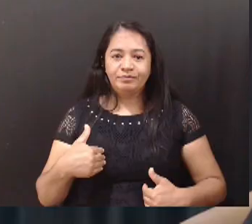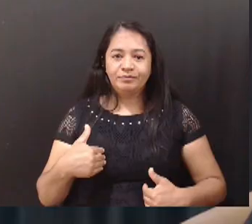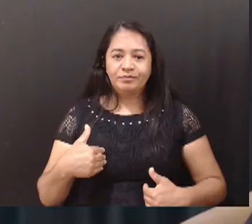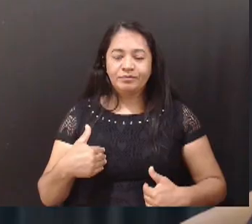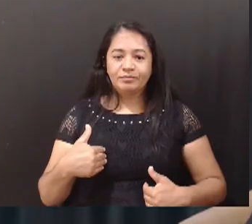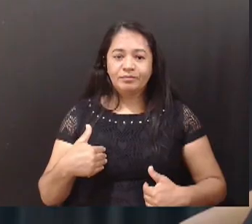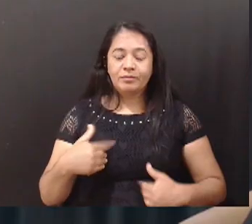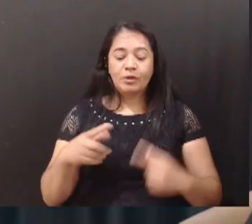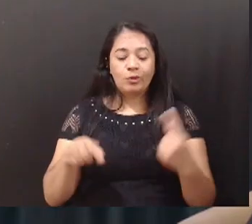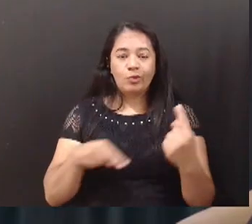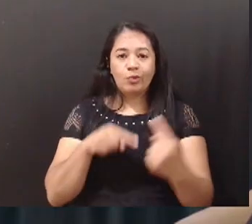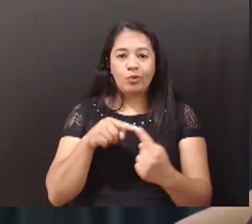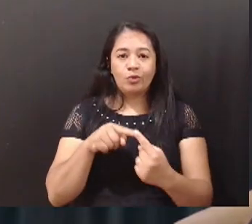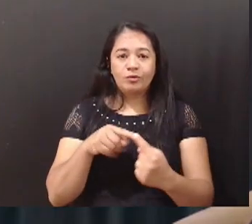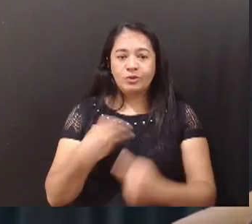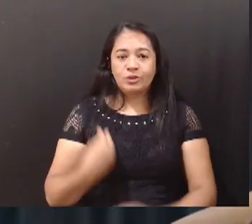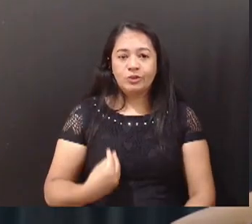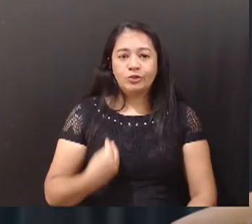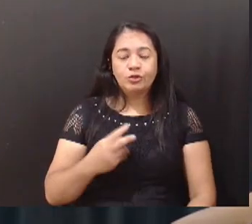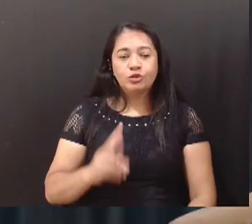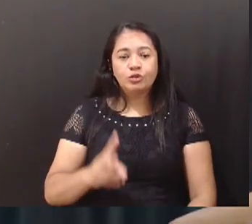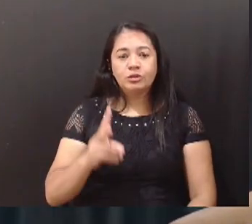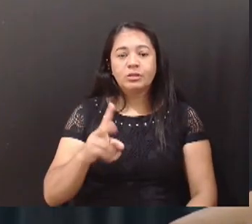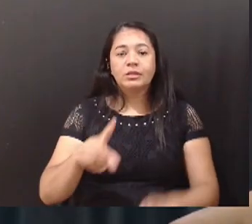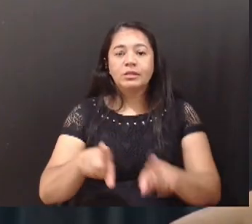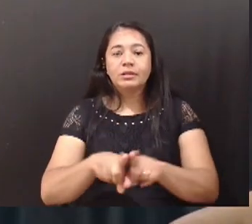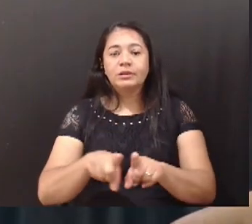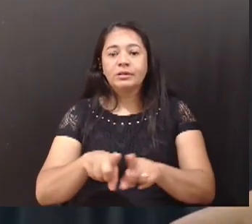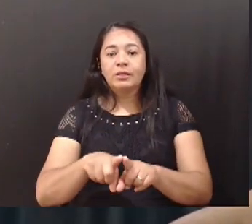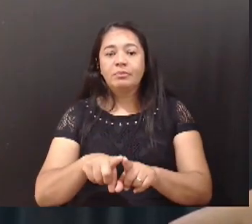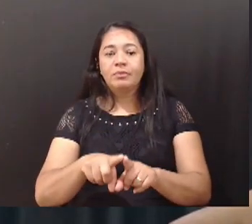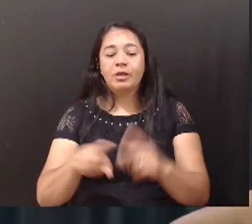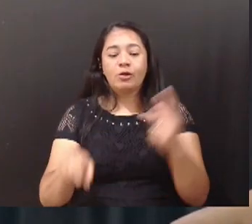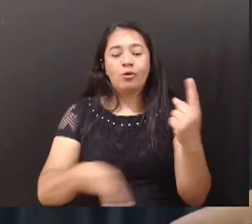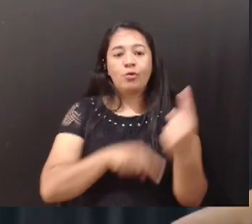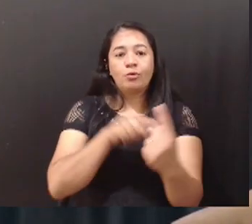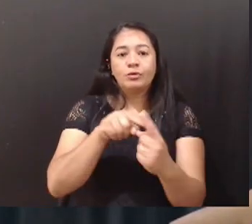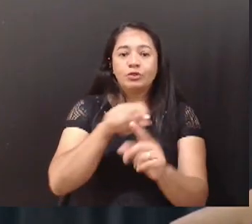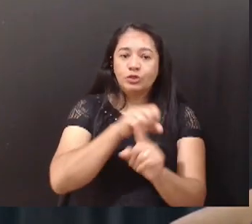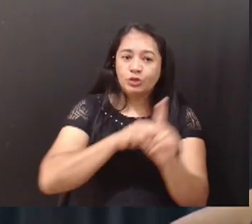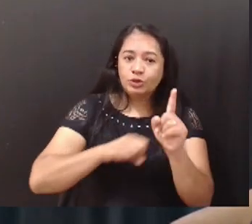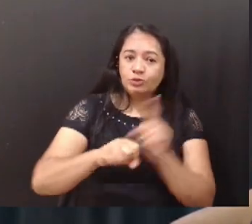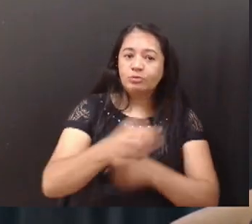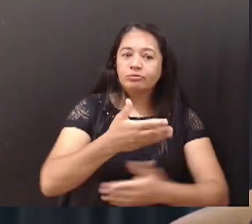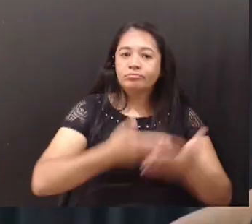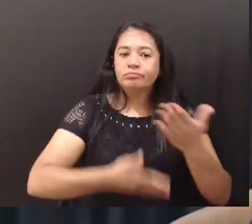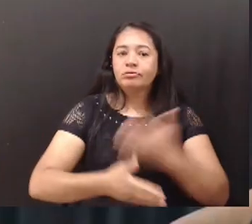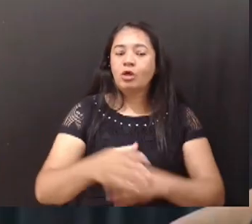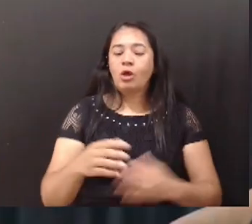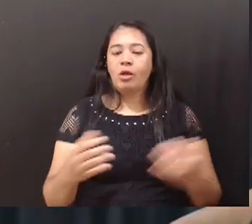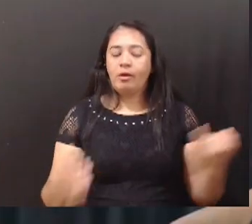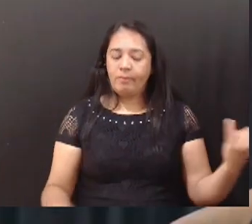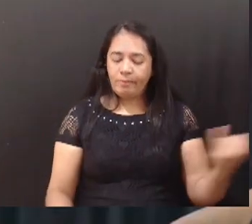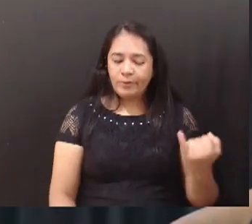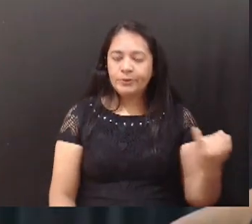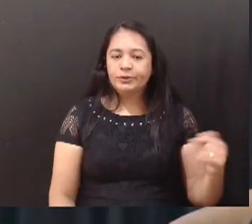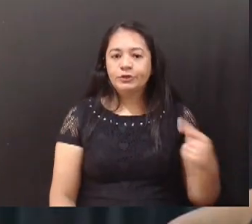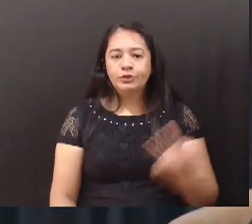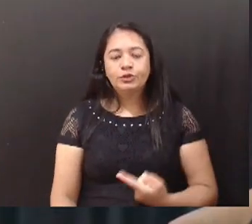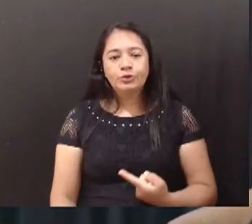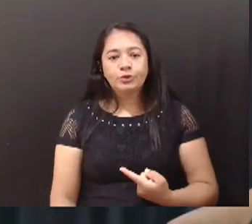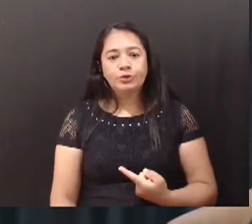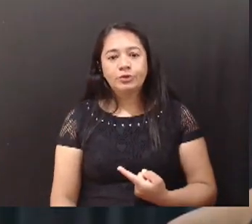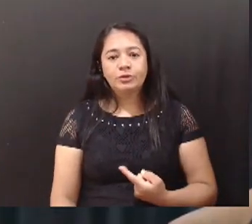da sobrevivência e têm a função da socialização. Perfeito. Então, olha a importância. E a gente vai ter 3